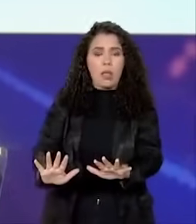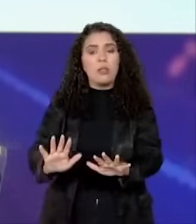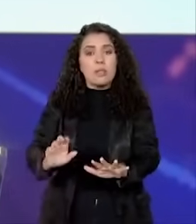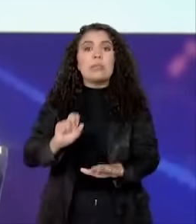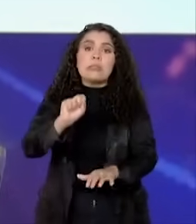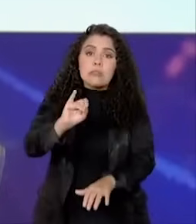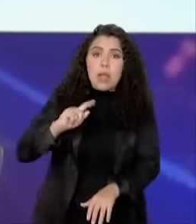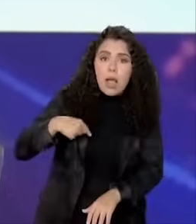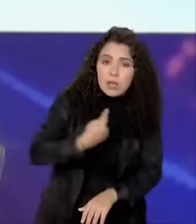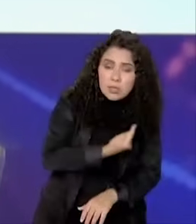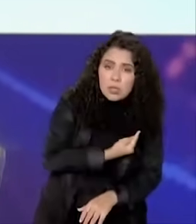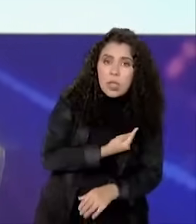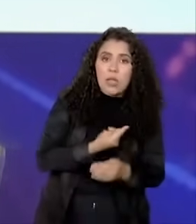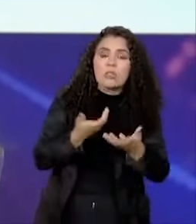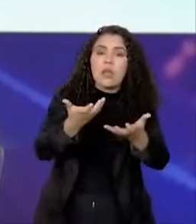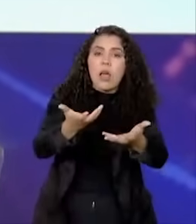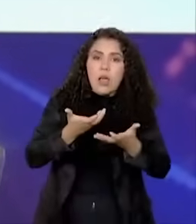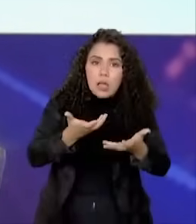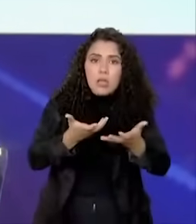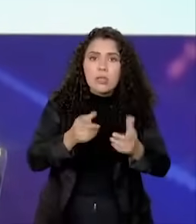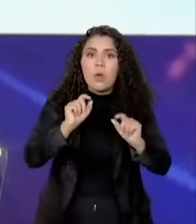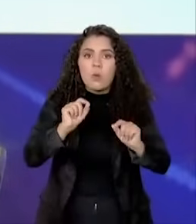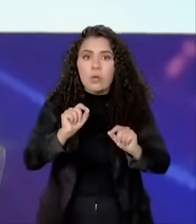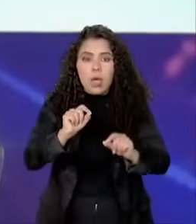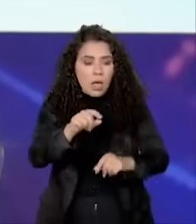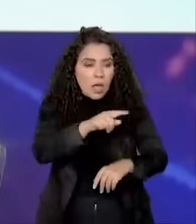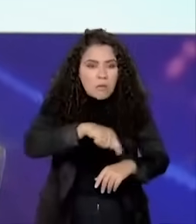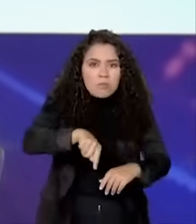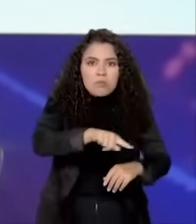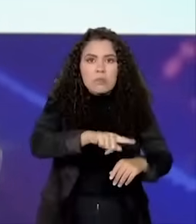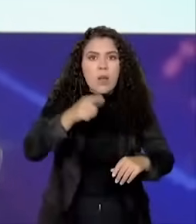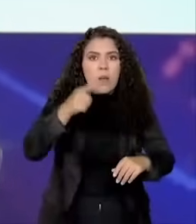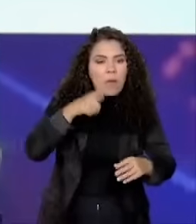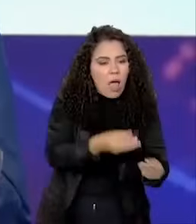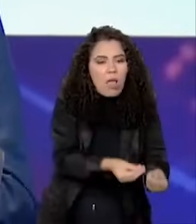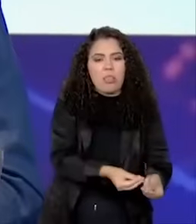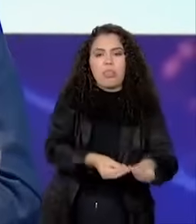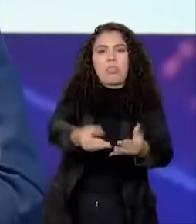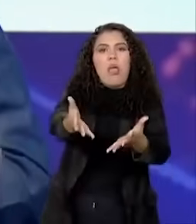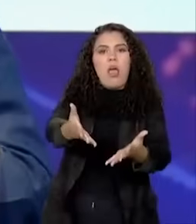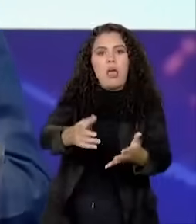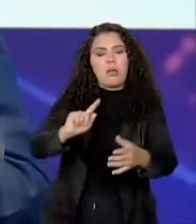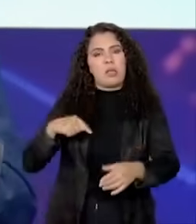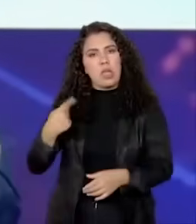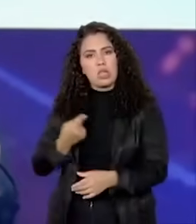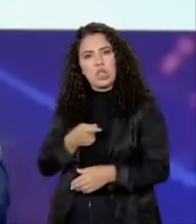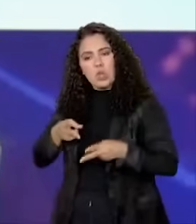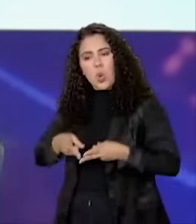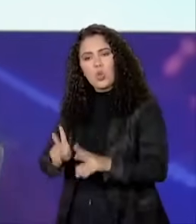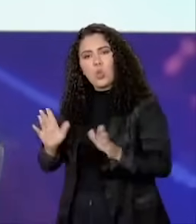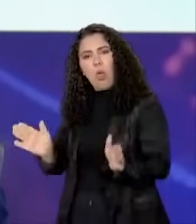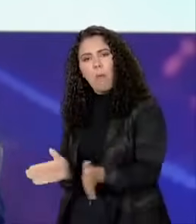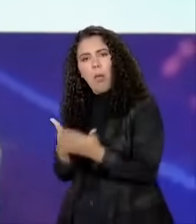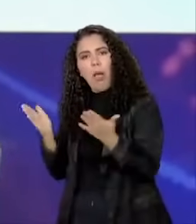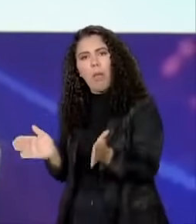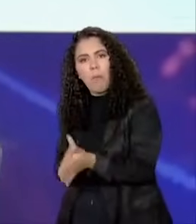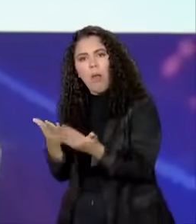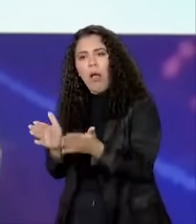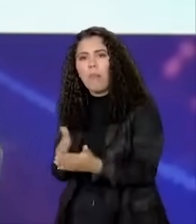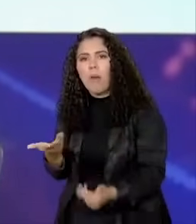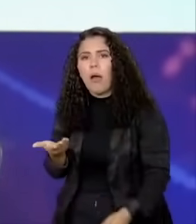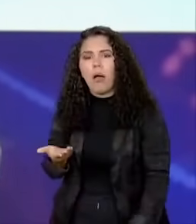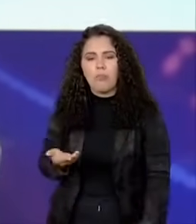nós queremos pegar aquilo que nos foi ofertado e dar para os outros e continuar pobre, pedindo com um complexo de